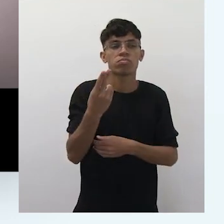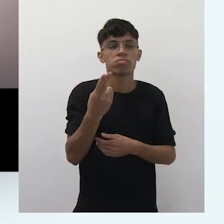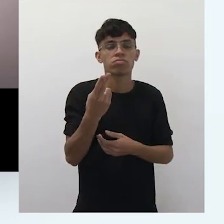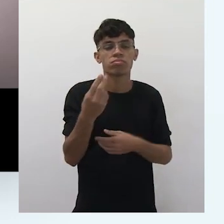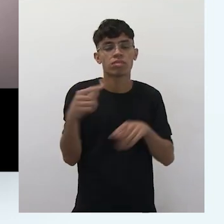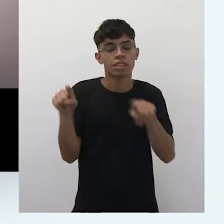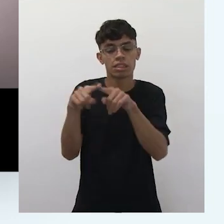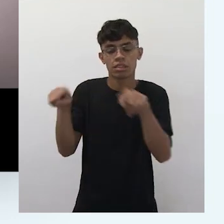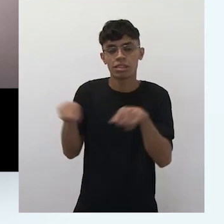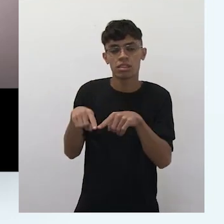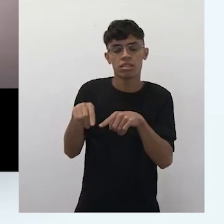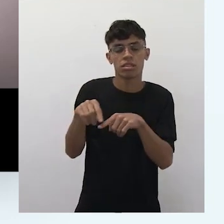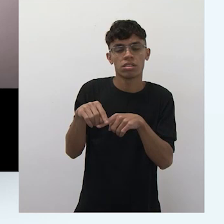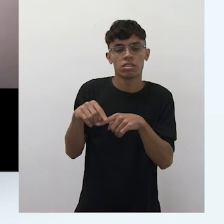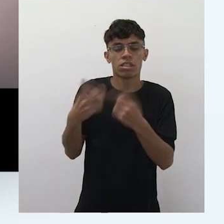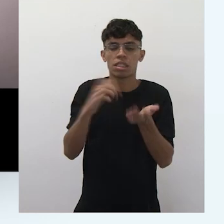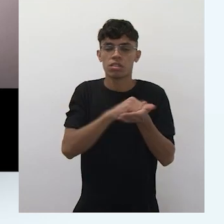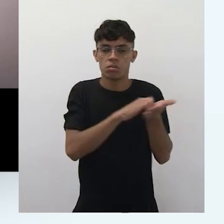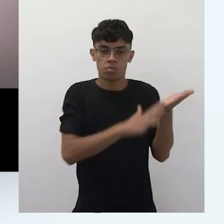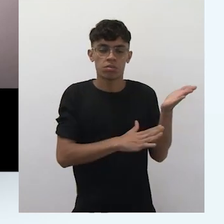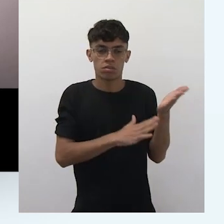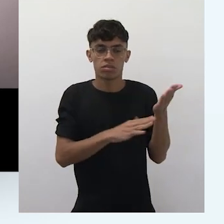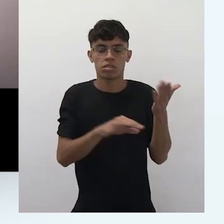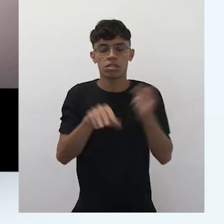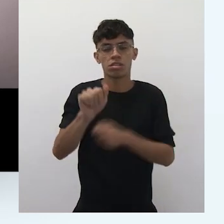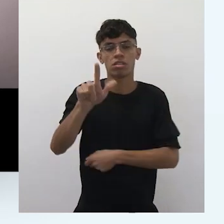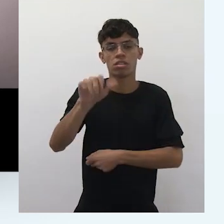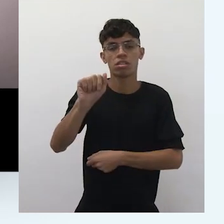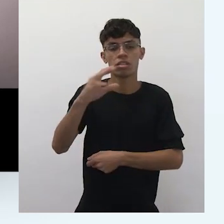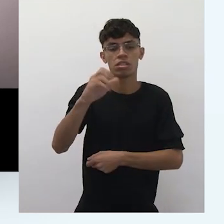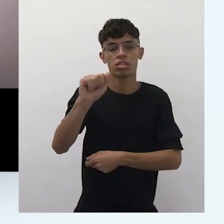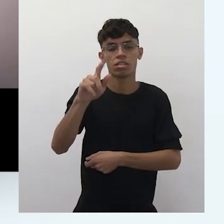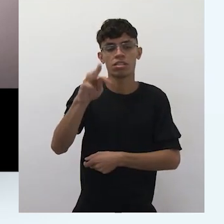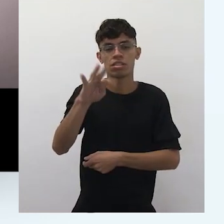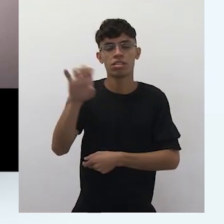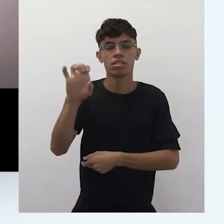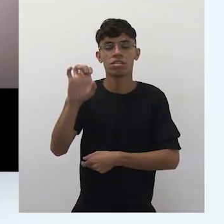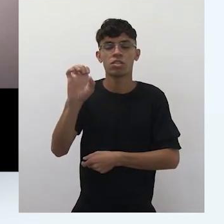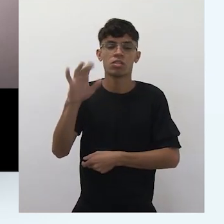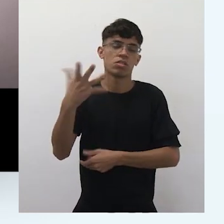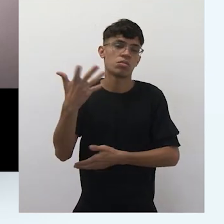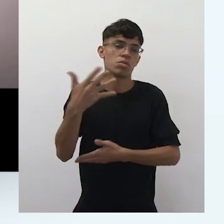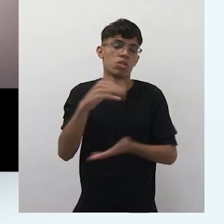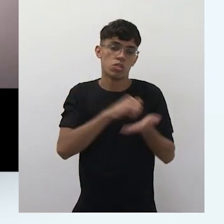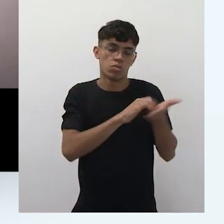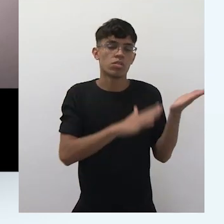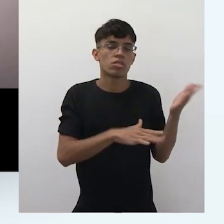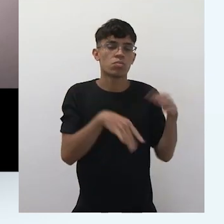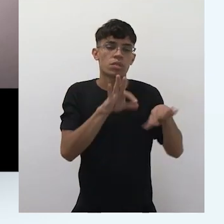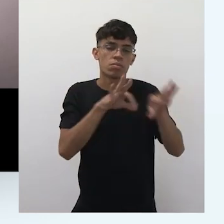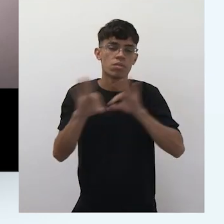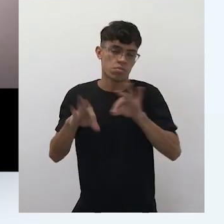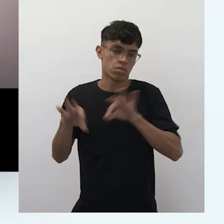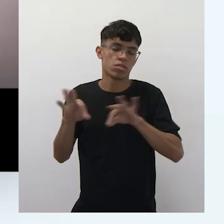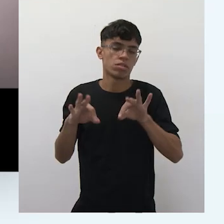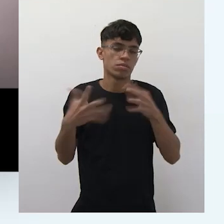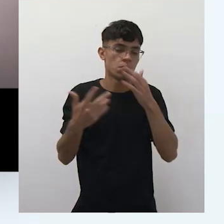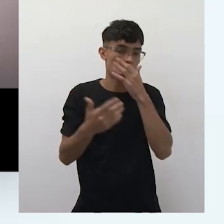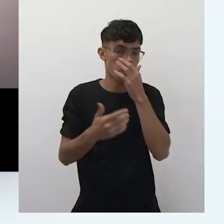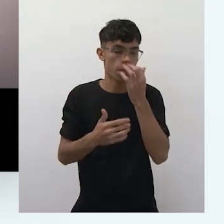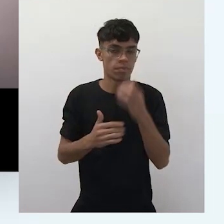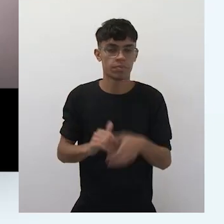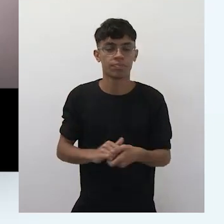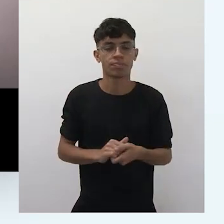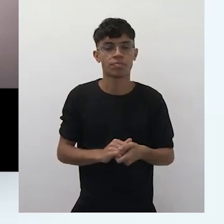rotacional, as atividades à la carte, né, como se diz, ou seja, atividades customizadas ou personalizadas,